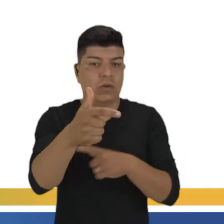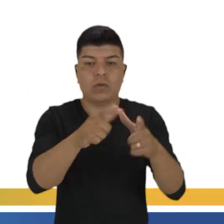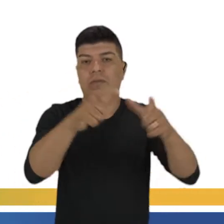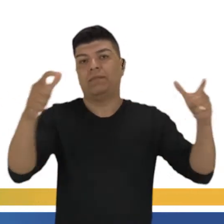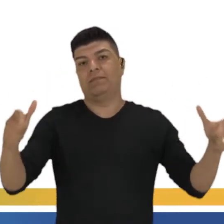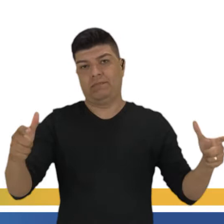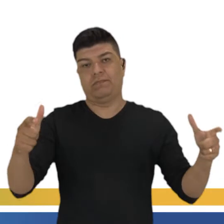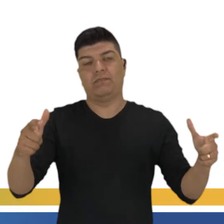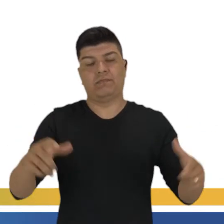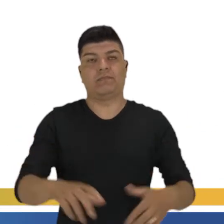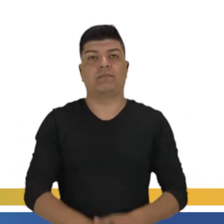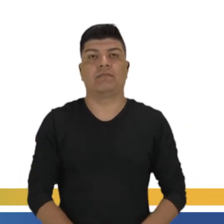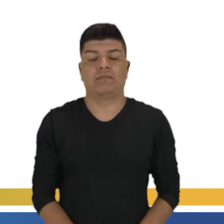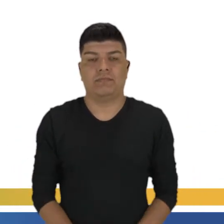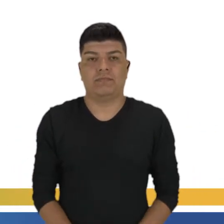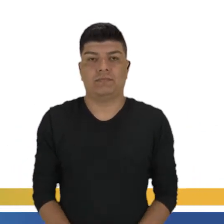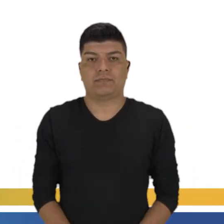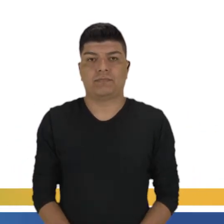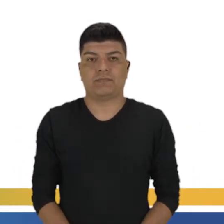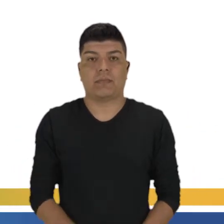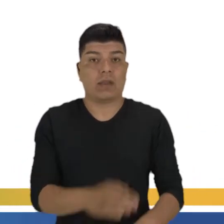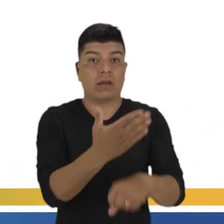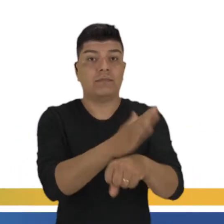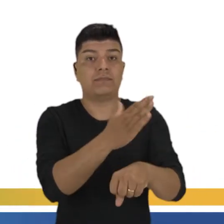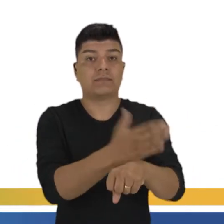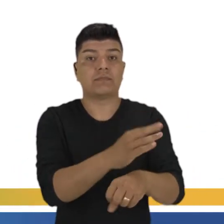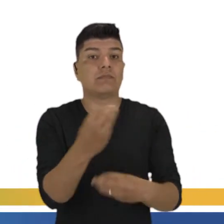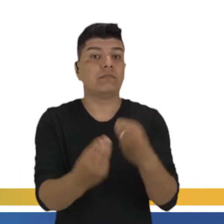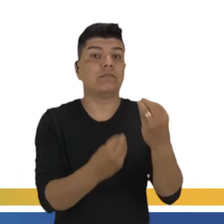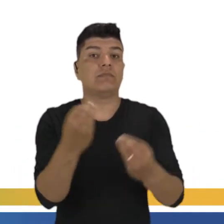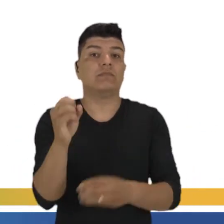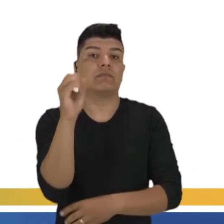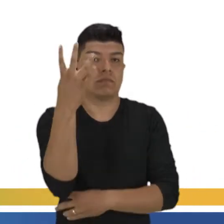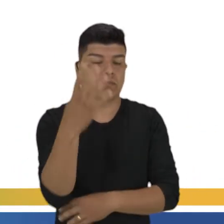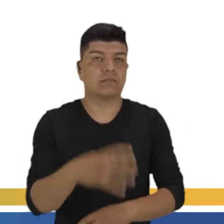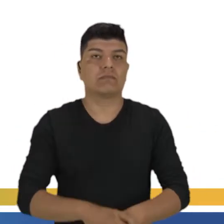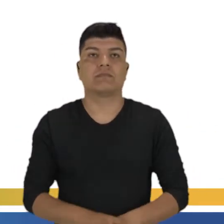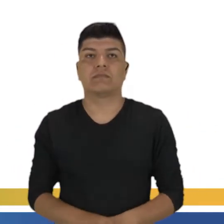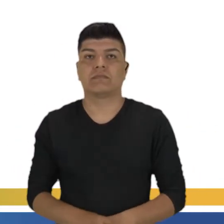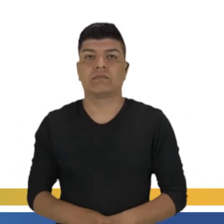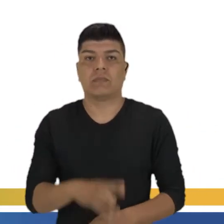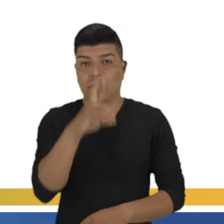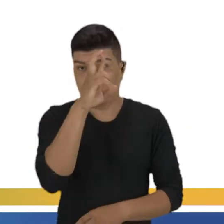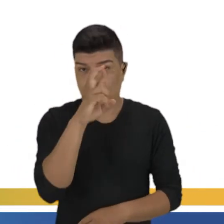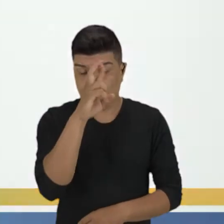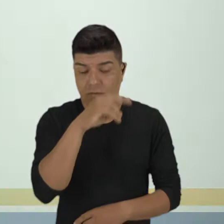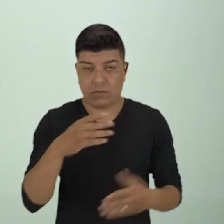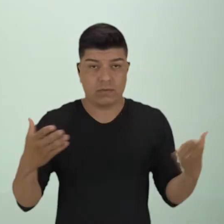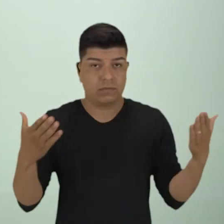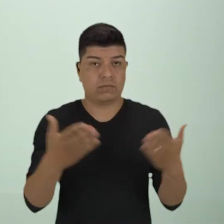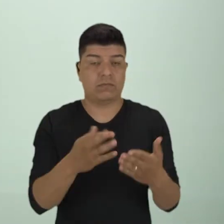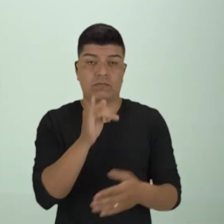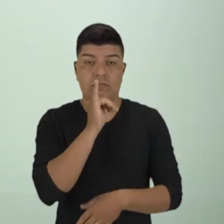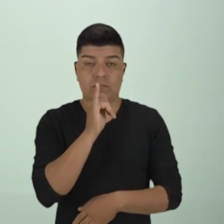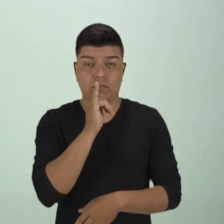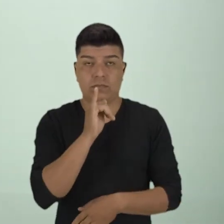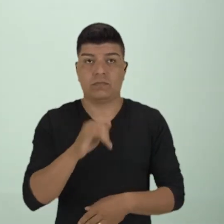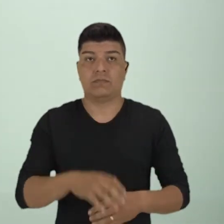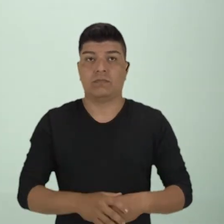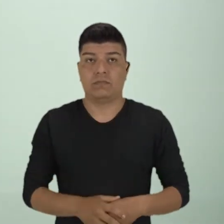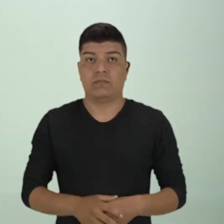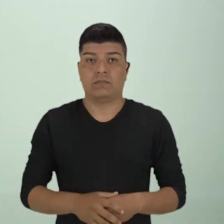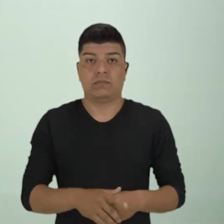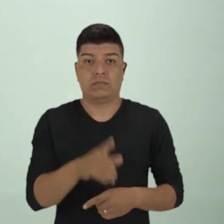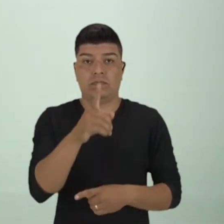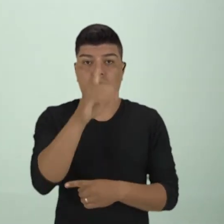aumenta. Então, na prática, como funciona isso? Nós vamos observar um exemplo de